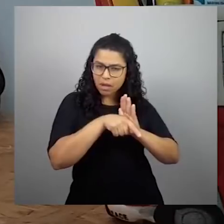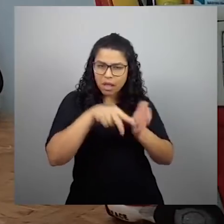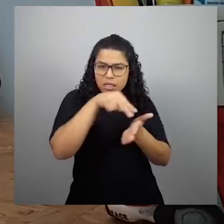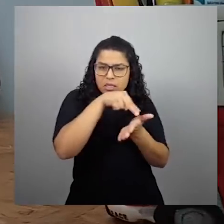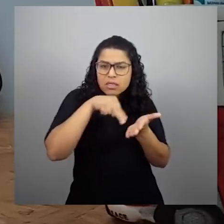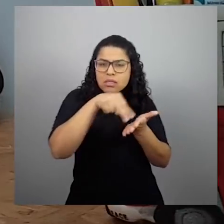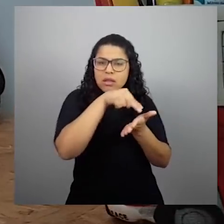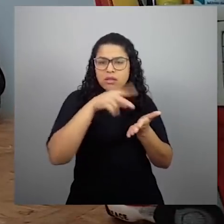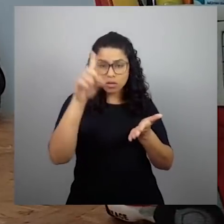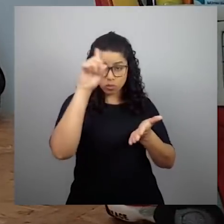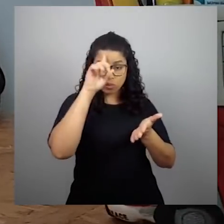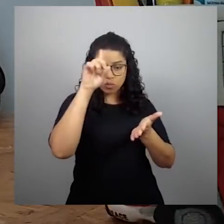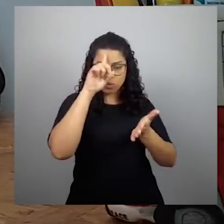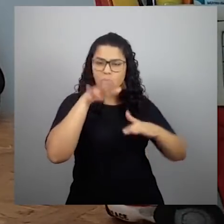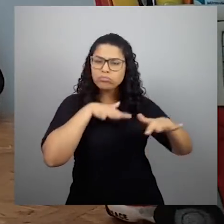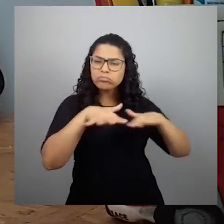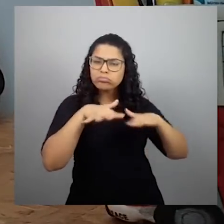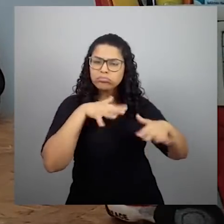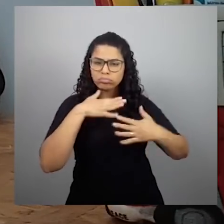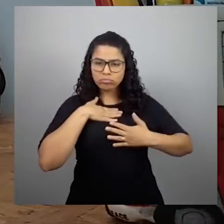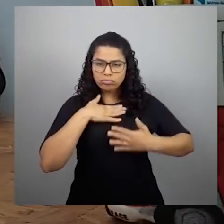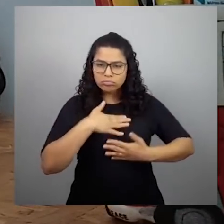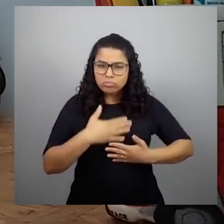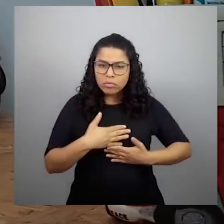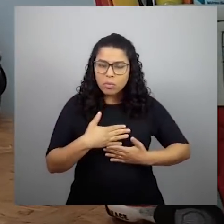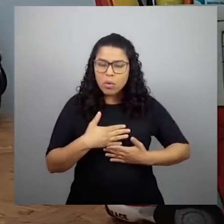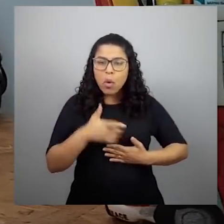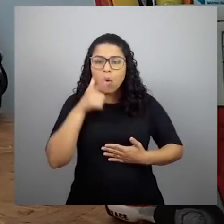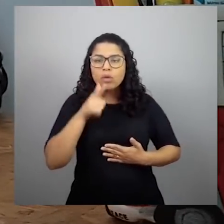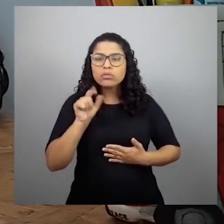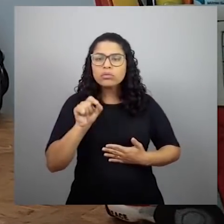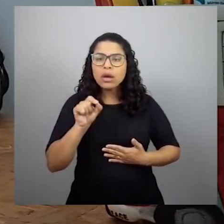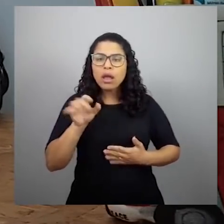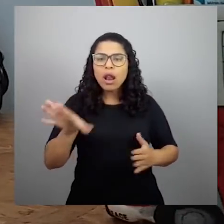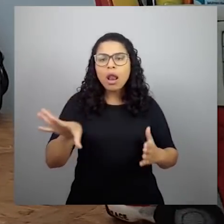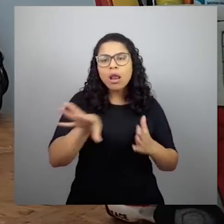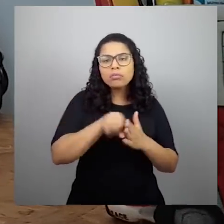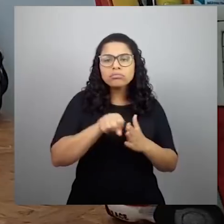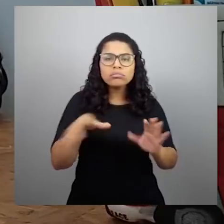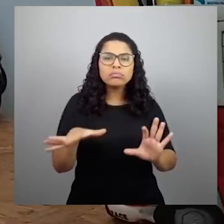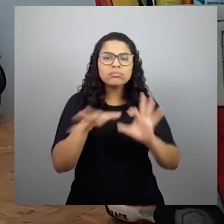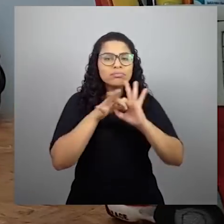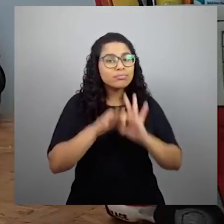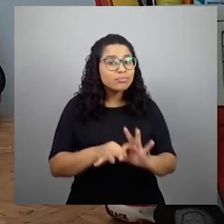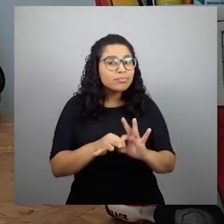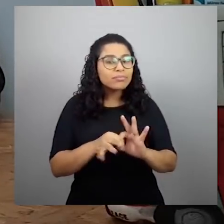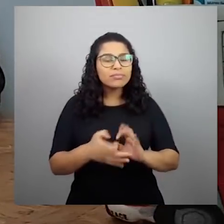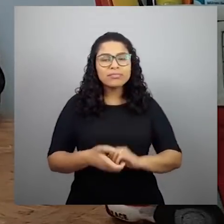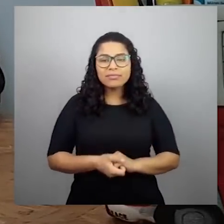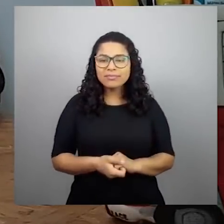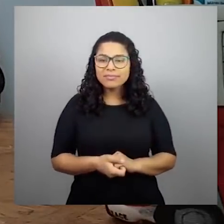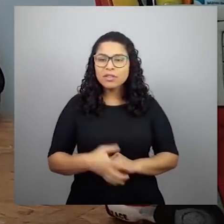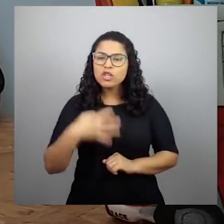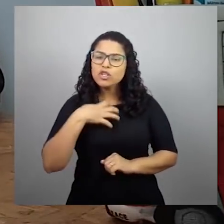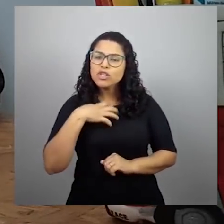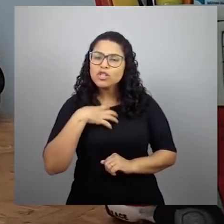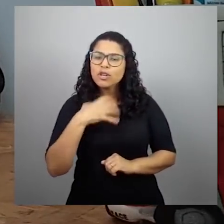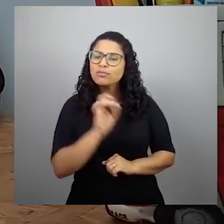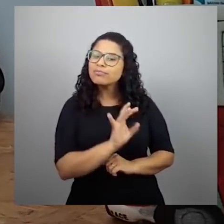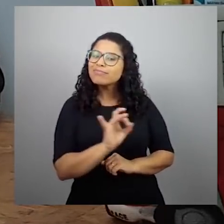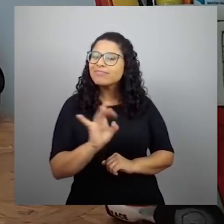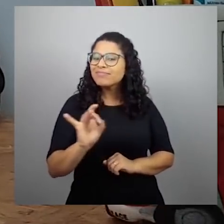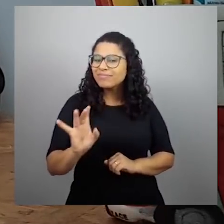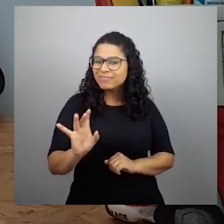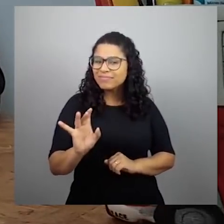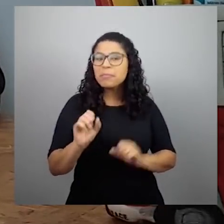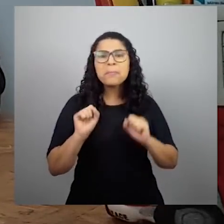nossa dança cotidiana, a gente não consegue inserir um passo da catira? Mesmo que seja do nosso